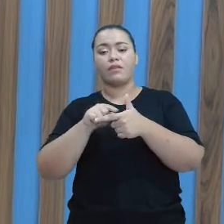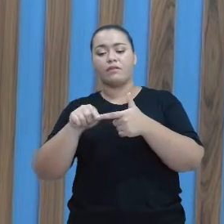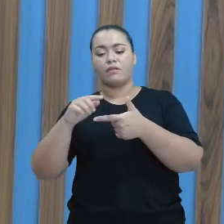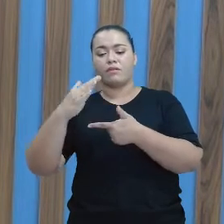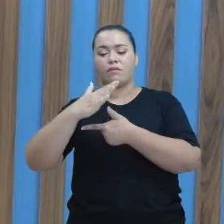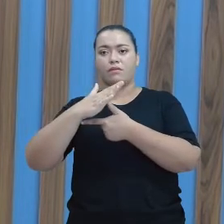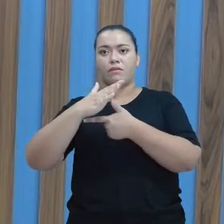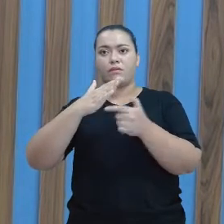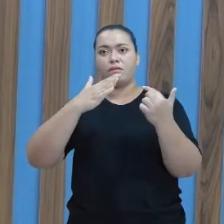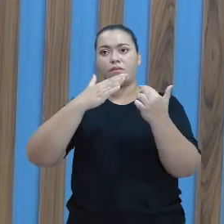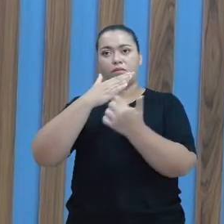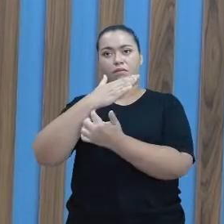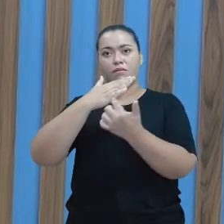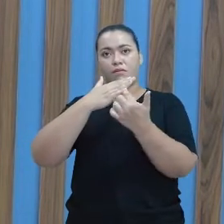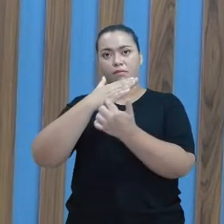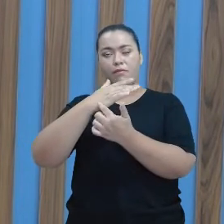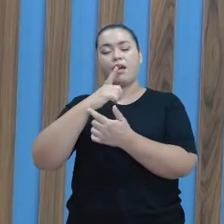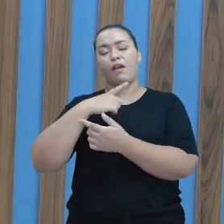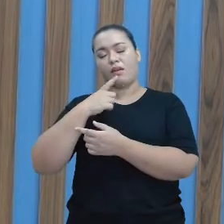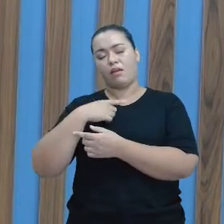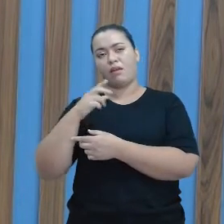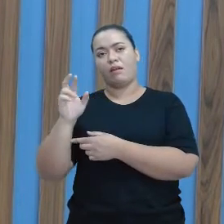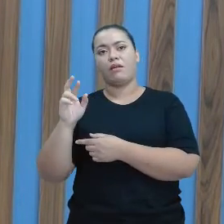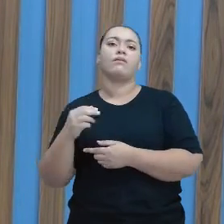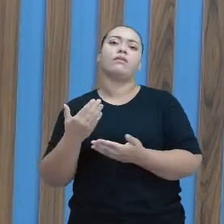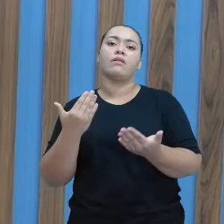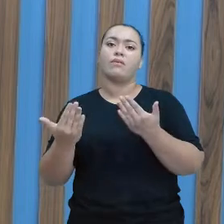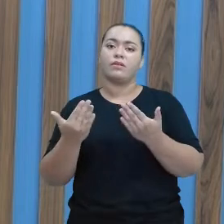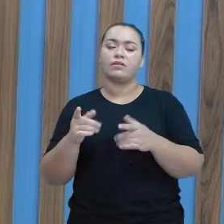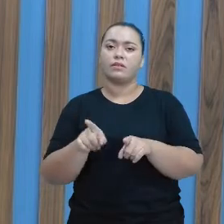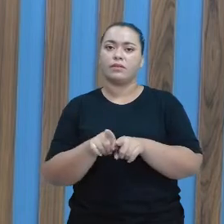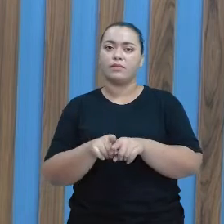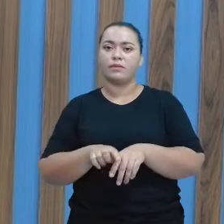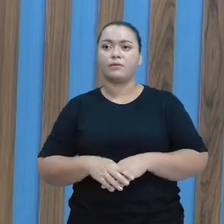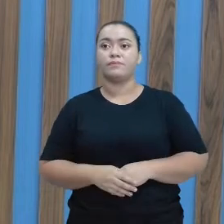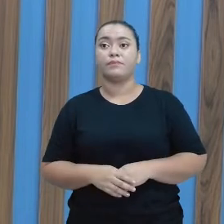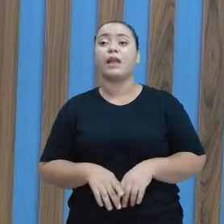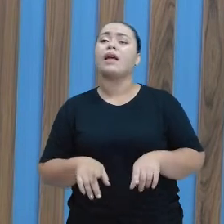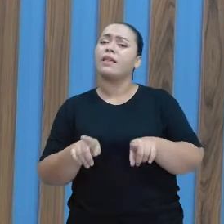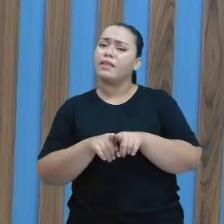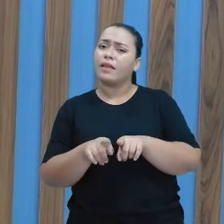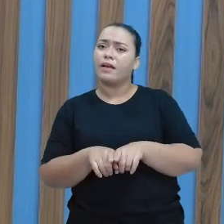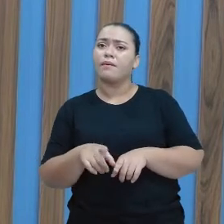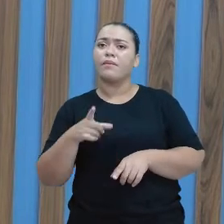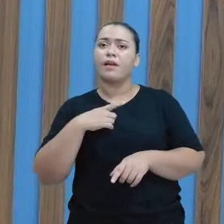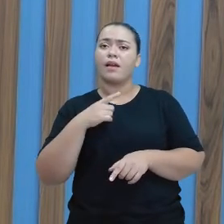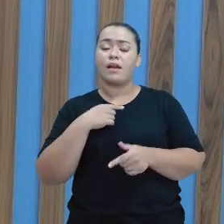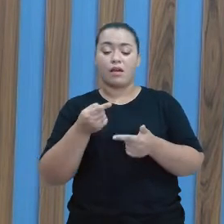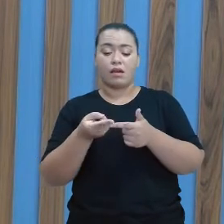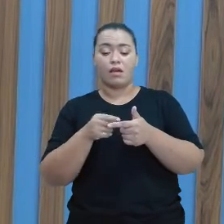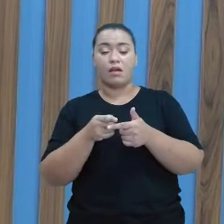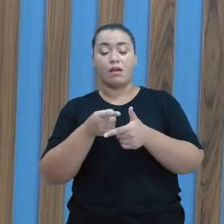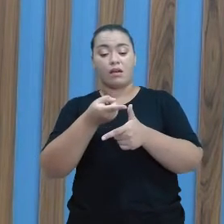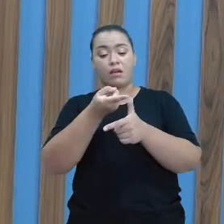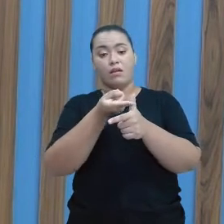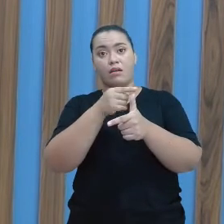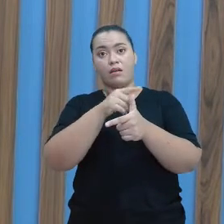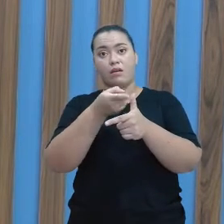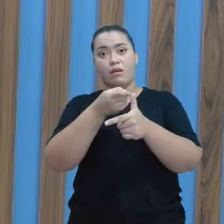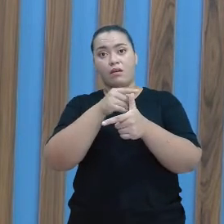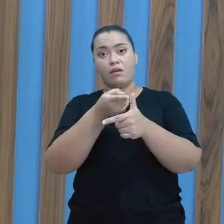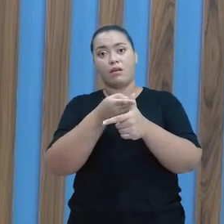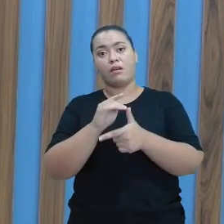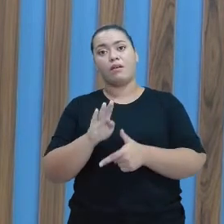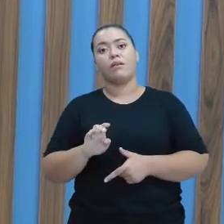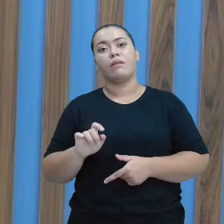gente confeccionou essa razão aqui, tá? E no caso do beta, também a gente vai observar a referência. O beta é esse